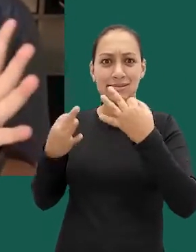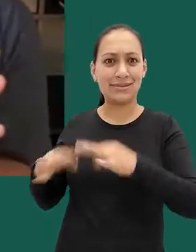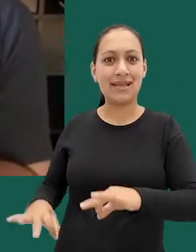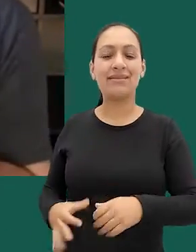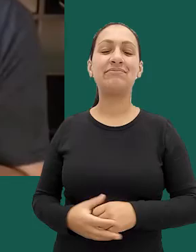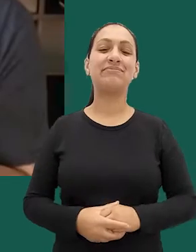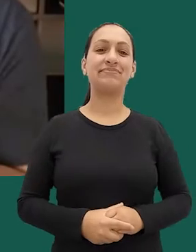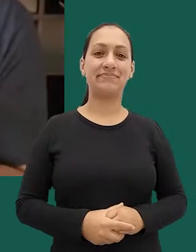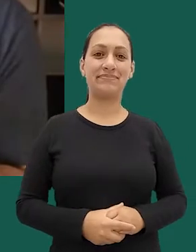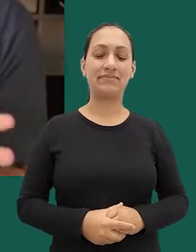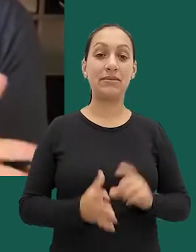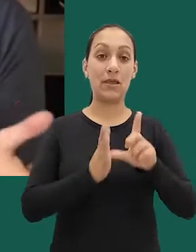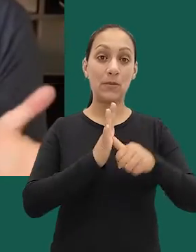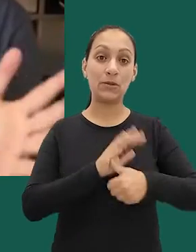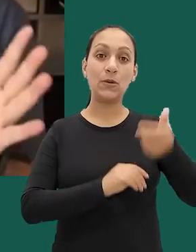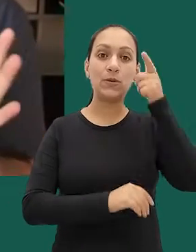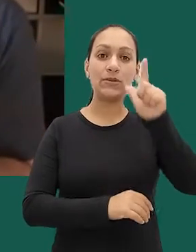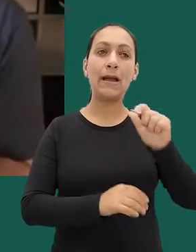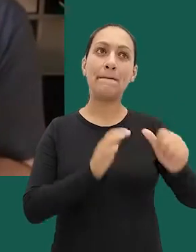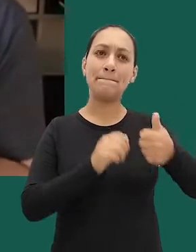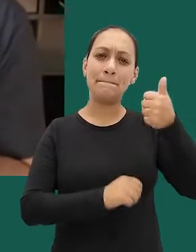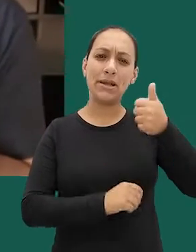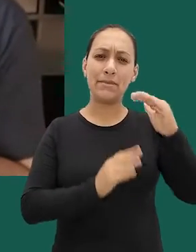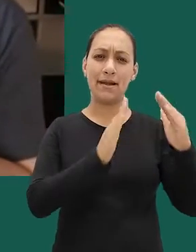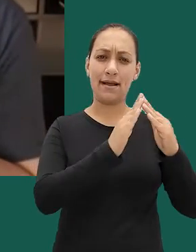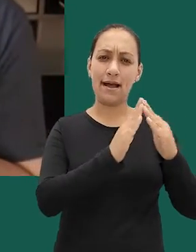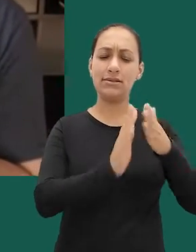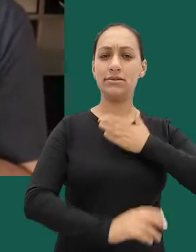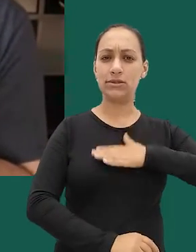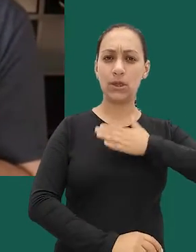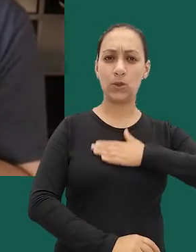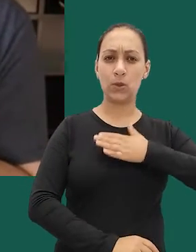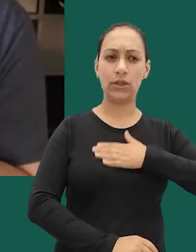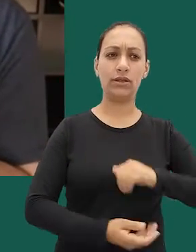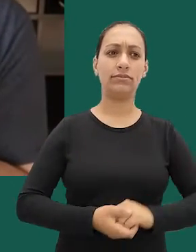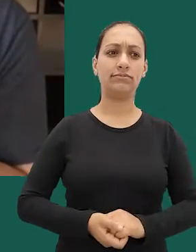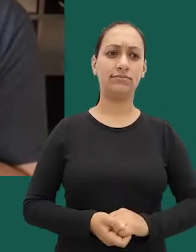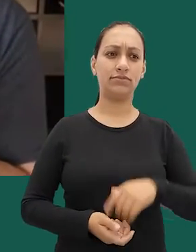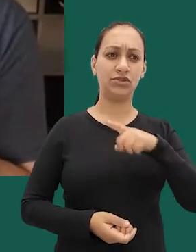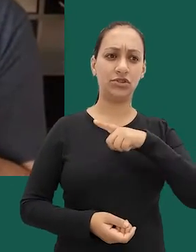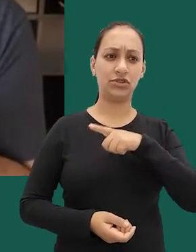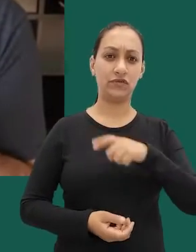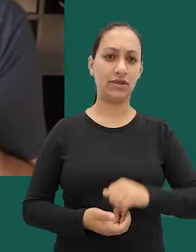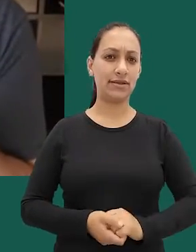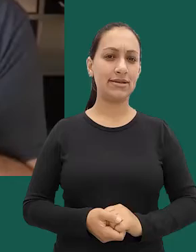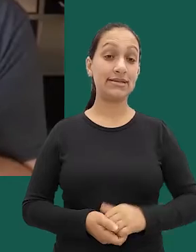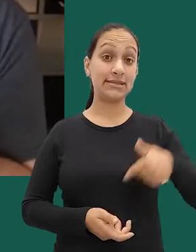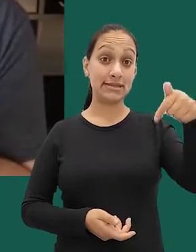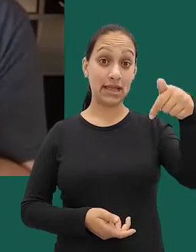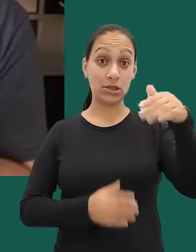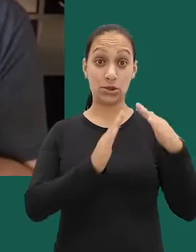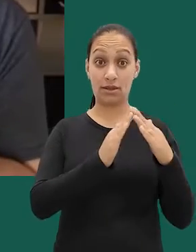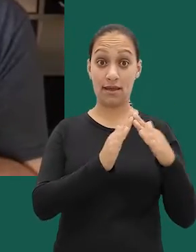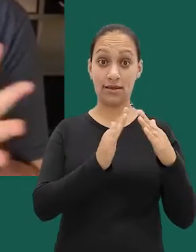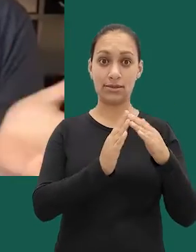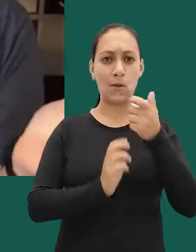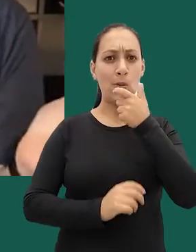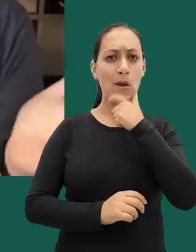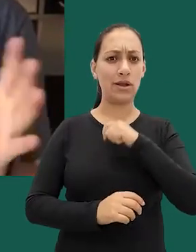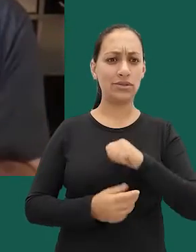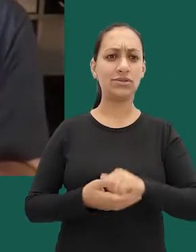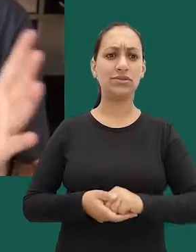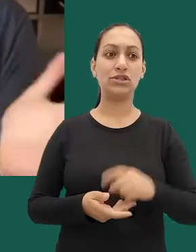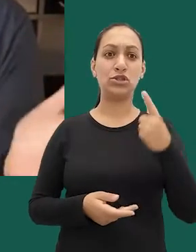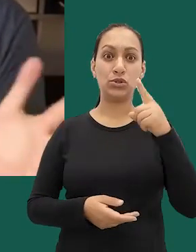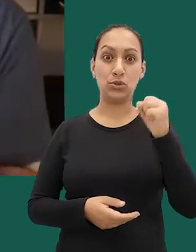E depois que eu consegui a primeira casa, foi tranquila. Eu acho que eu tive umas 7 casas, eu acho. Eu já morei